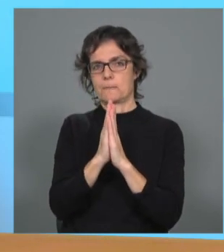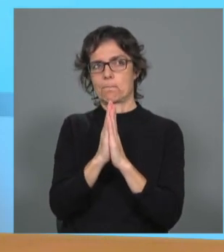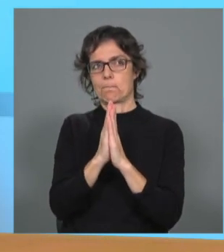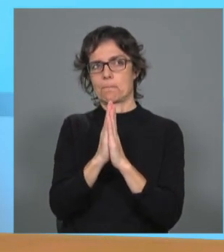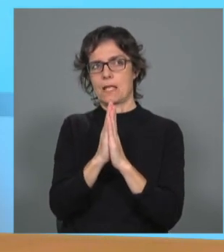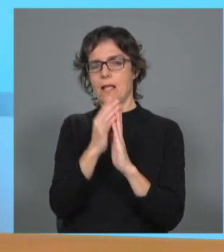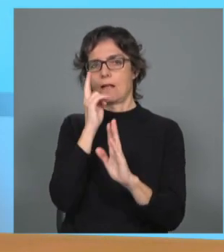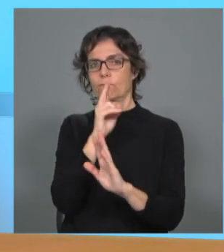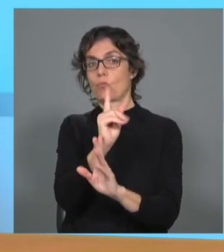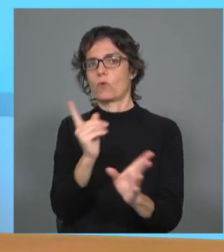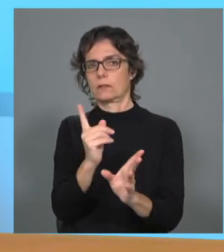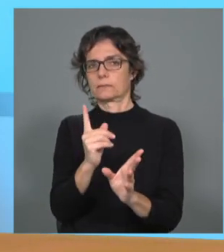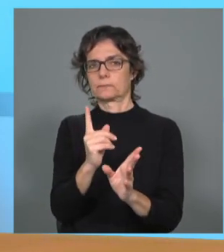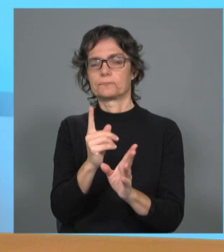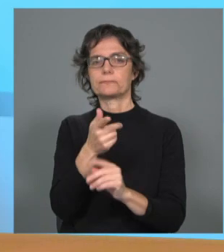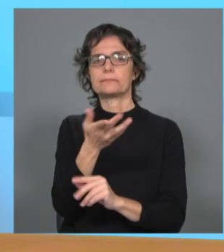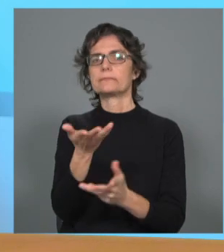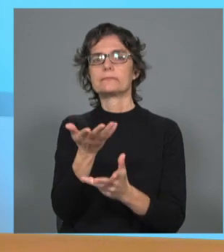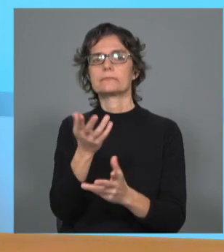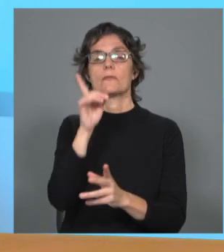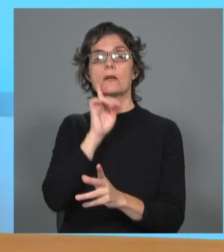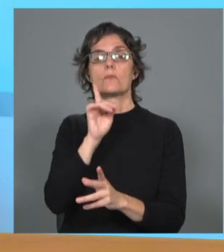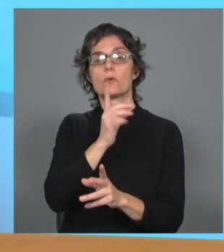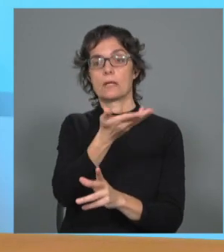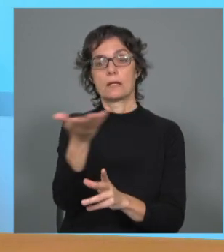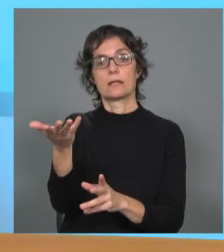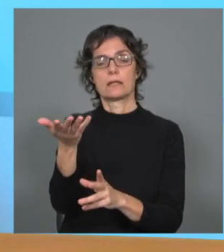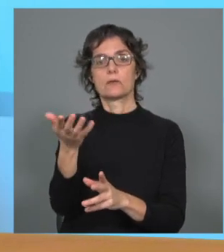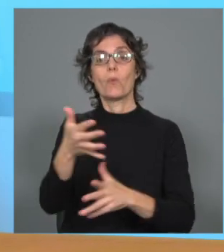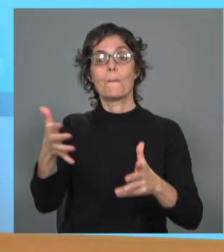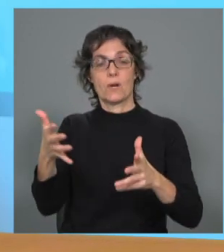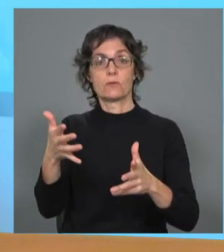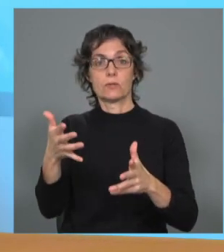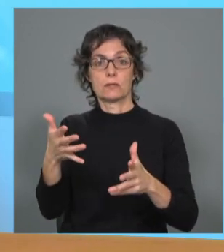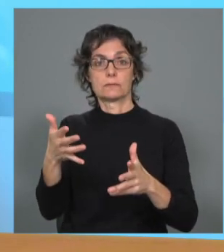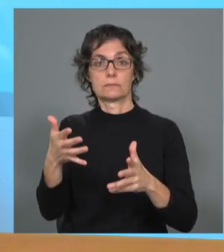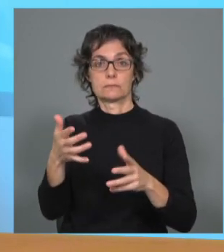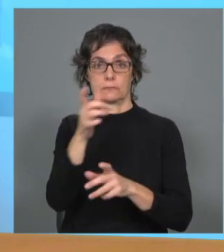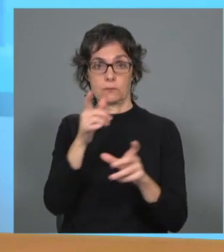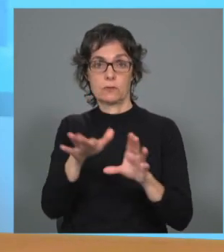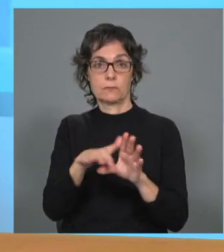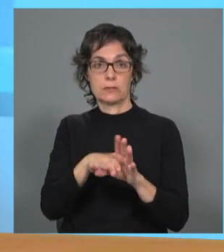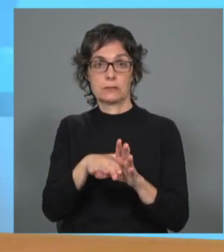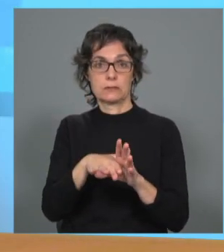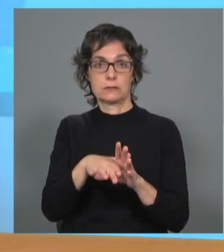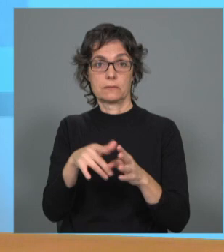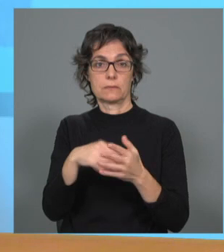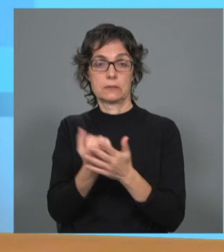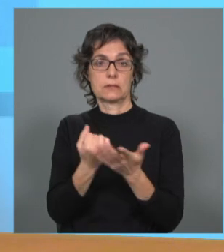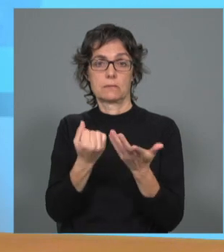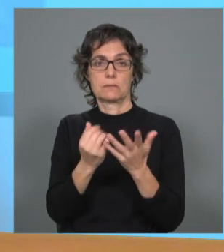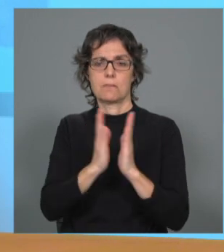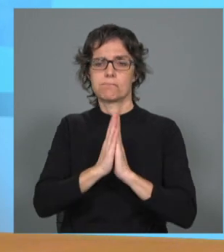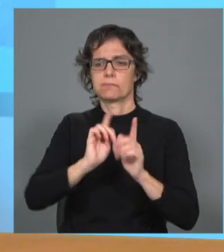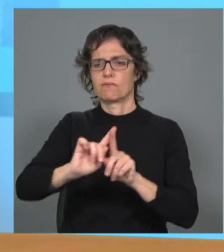as mulheres constituem a maior parte, o maior número de fiéis. Em todas as celebrações onde entramos,